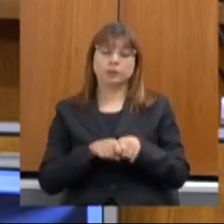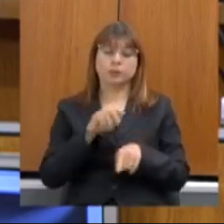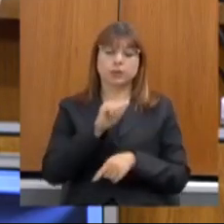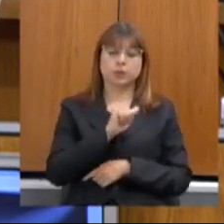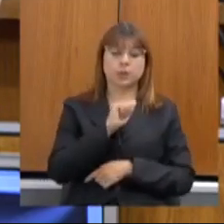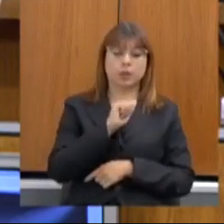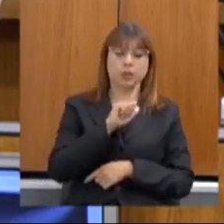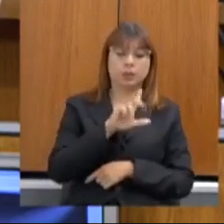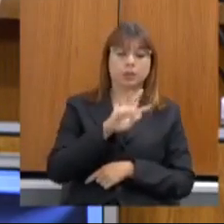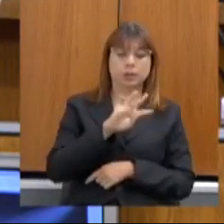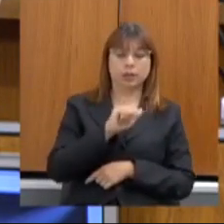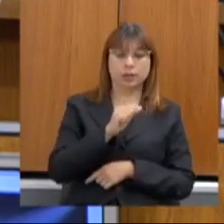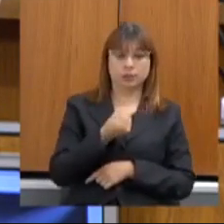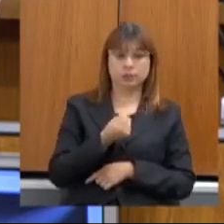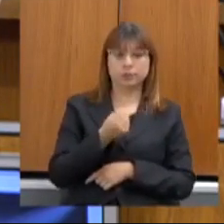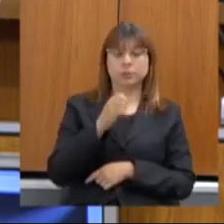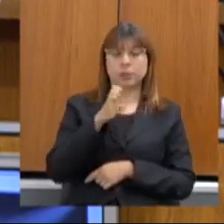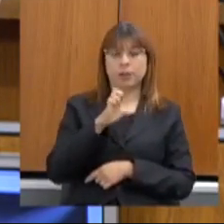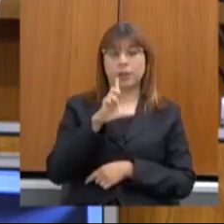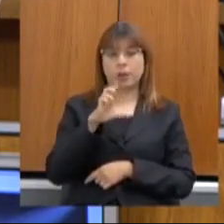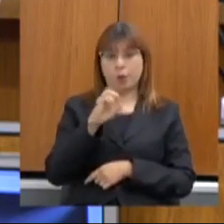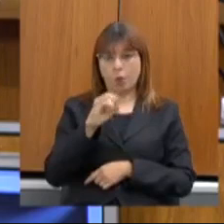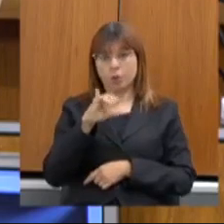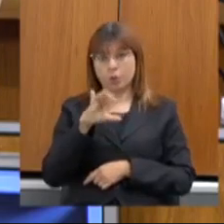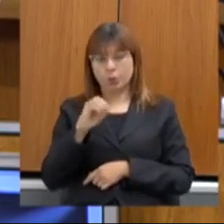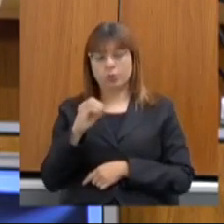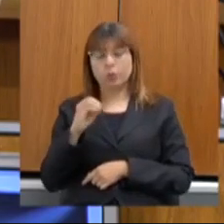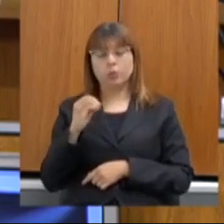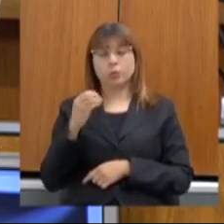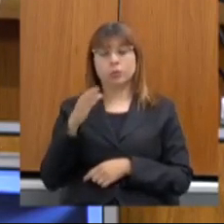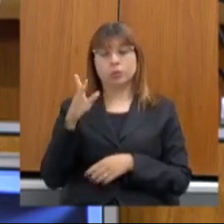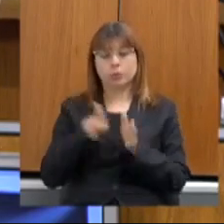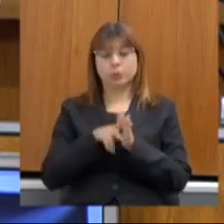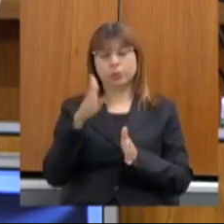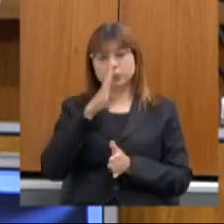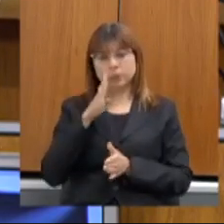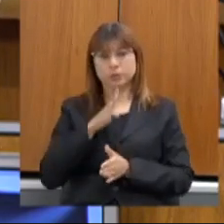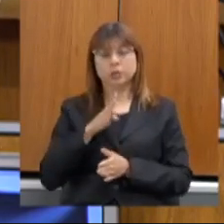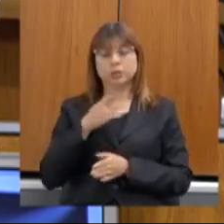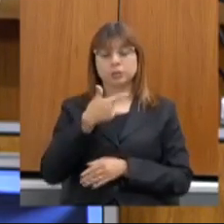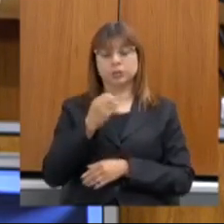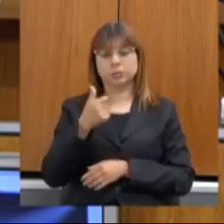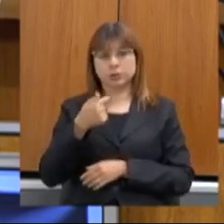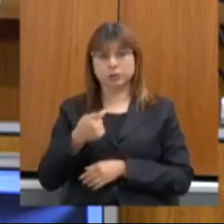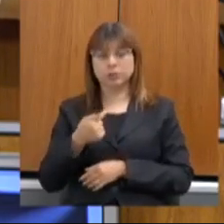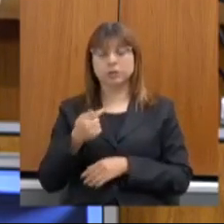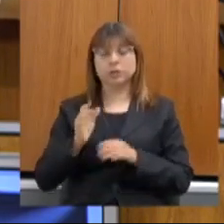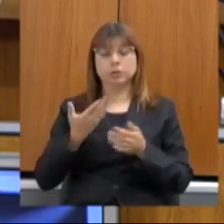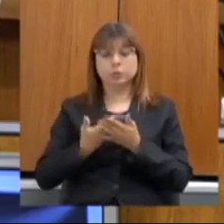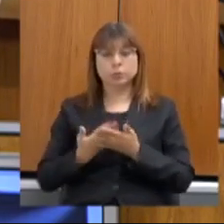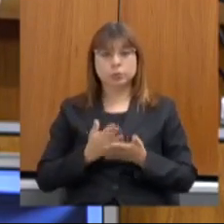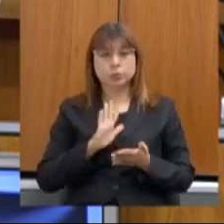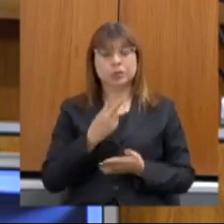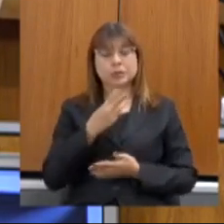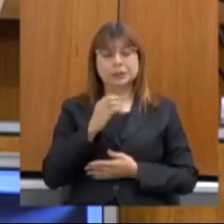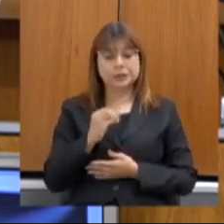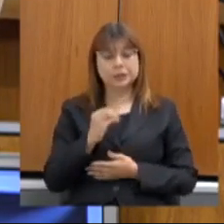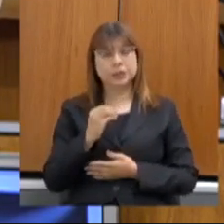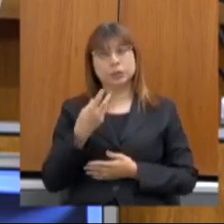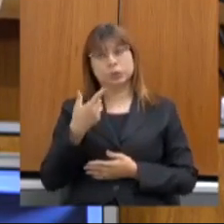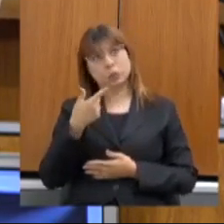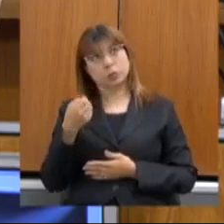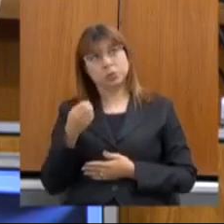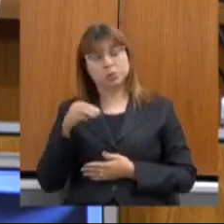atlas eólico brasileiro publicado em 2017 estudou ventos entre 30 e 200 metros de altura de Torre